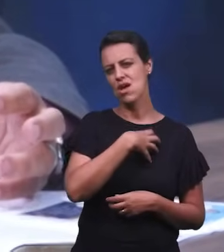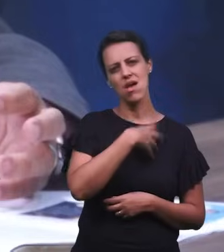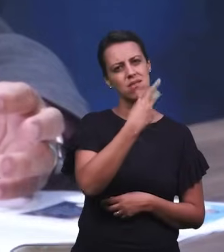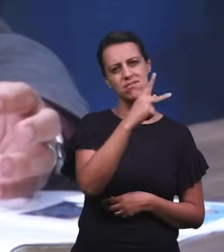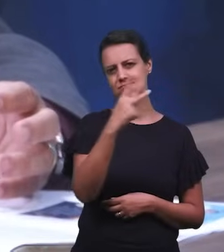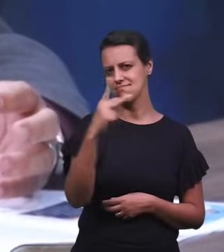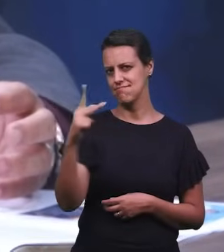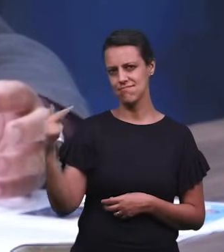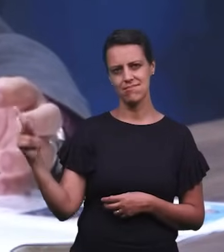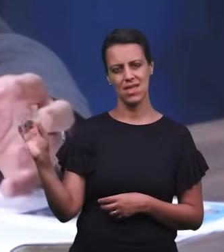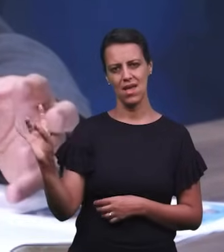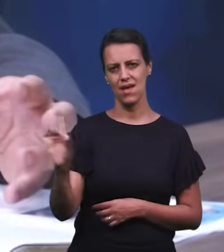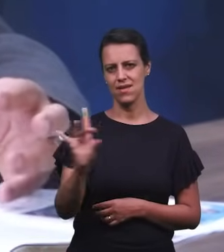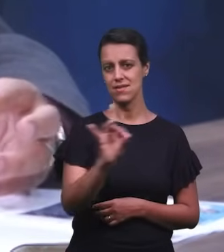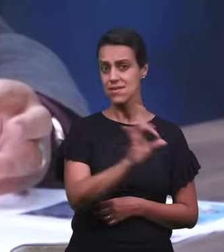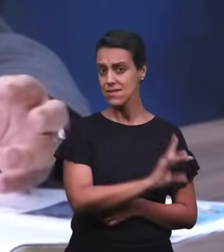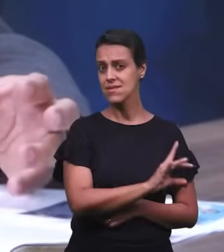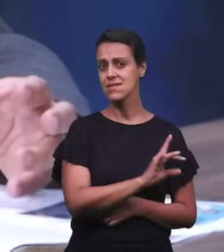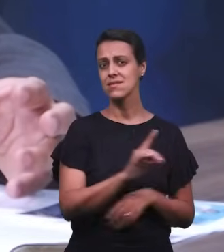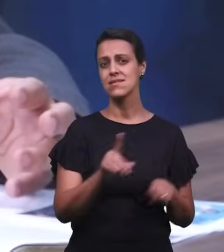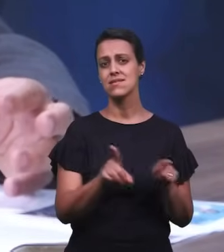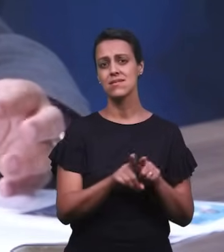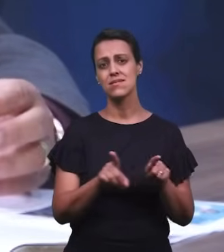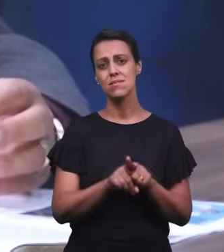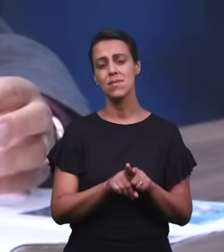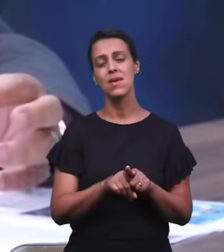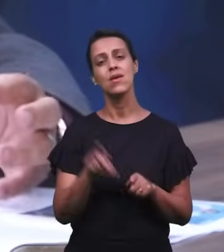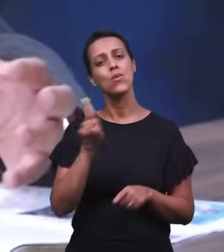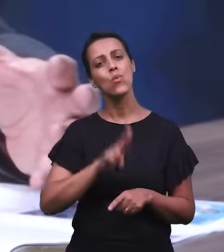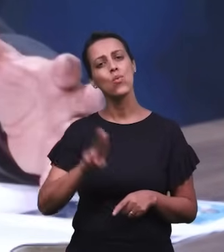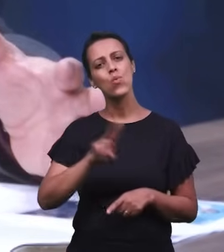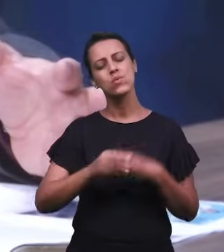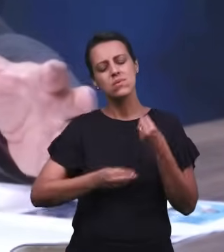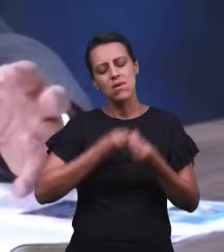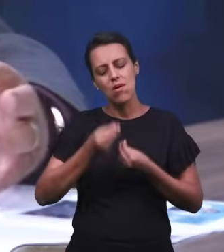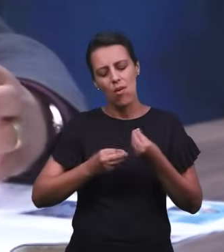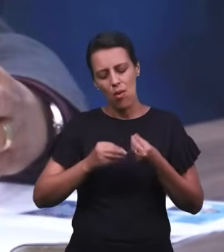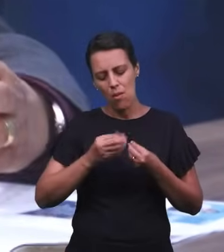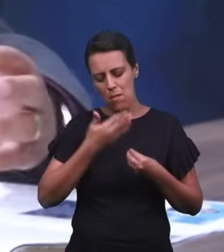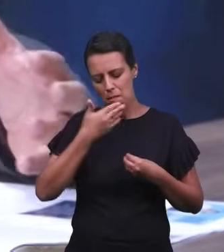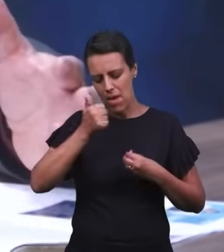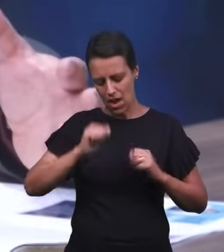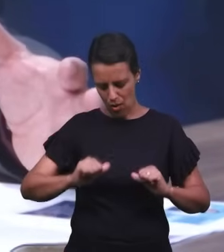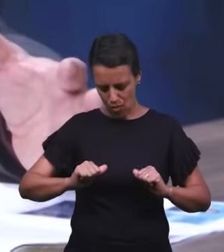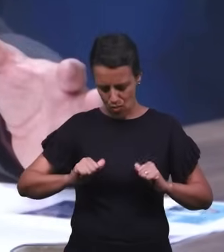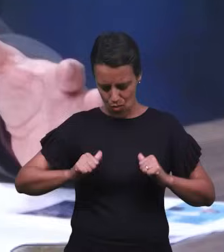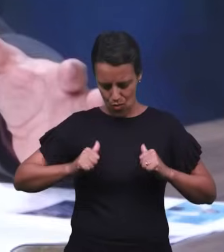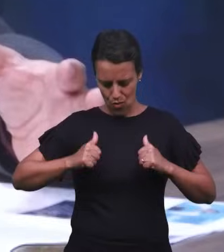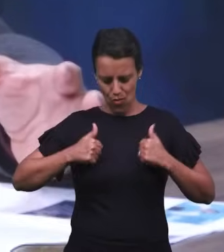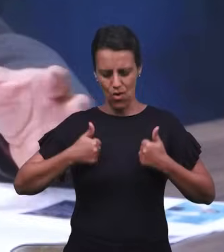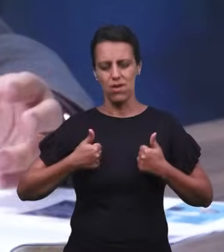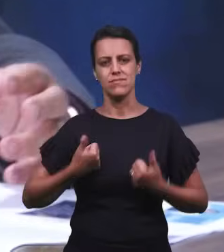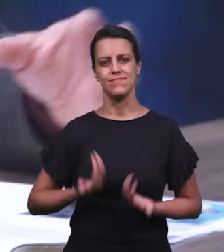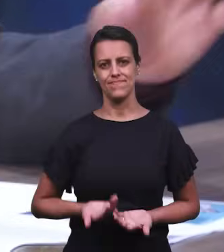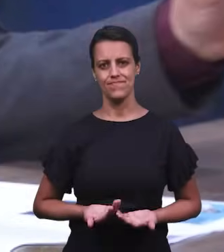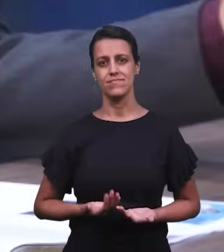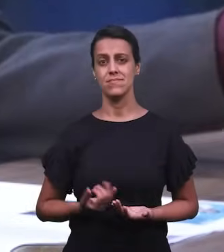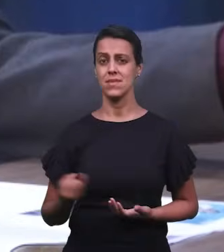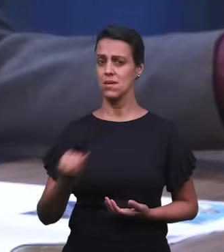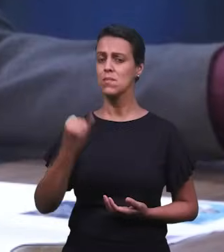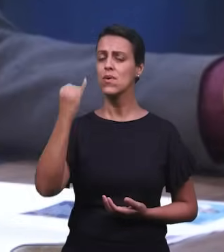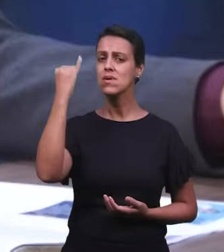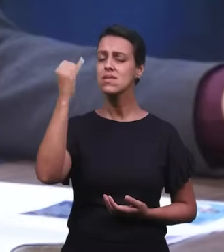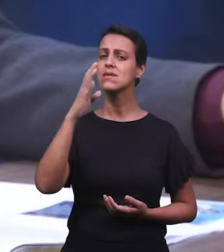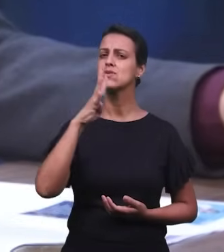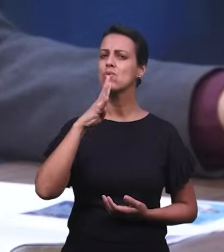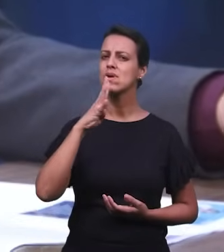precisamos ser moldados, ser melhorados, ser... Não é isso? O Senhor vai fazendo isso na nossa vida, mas é importante a gente